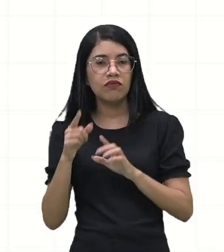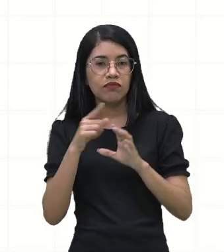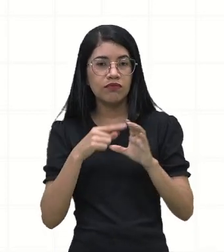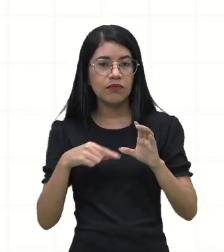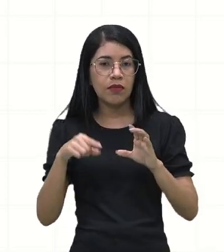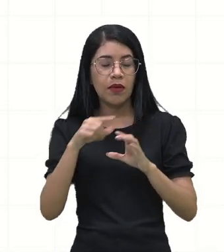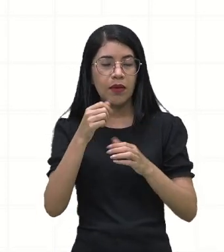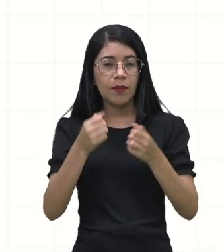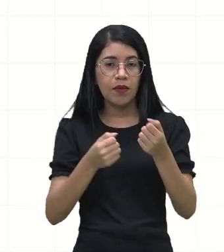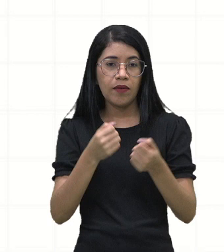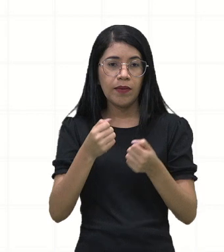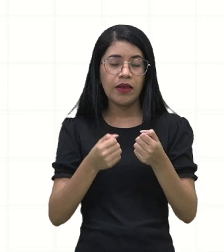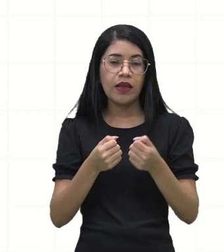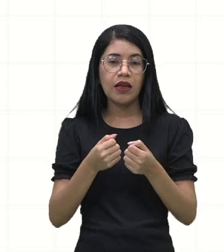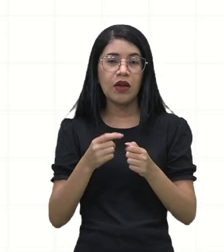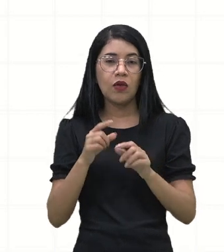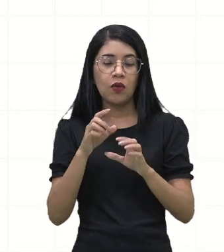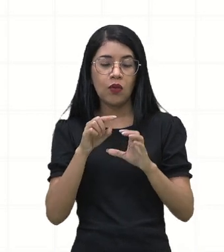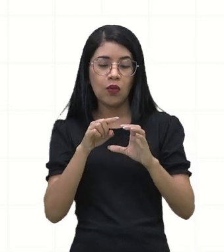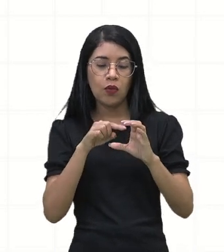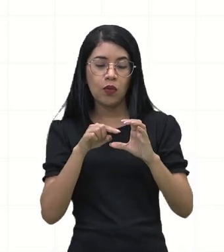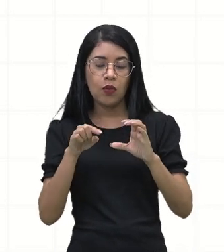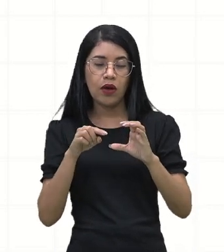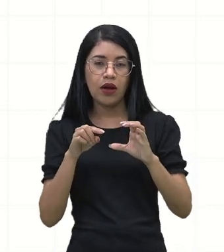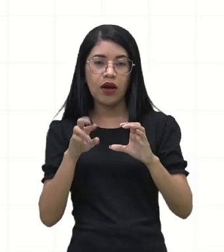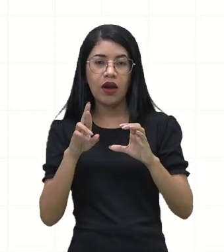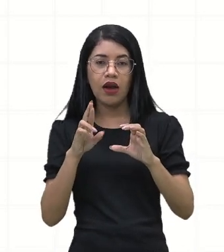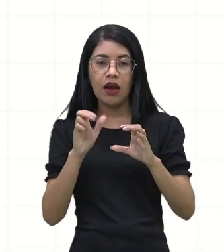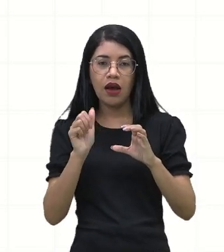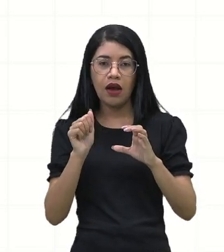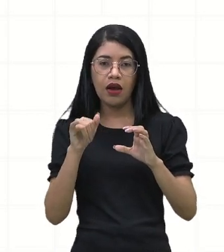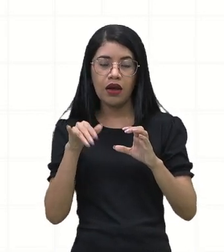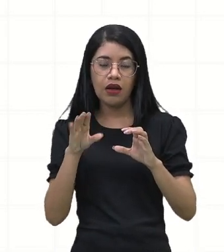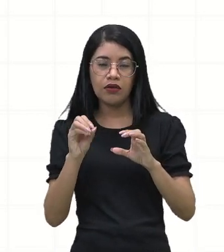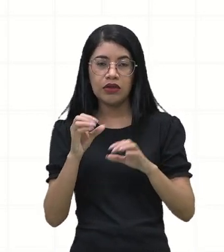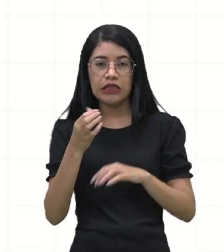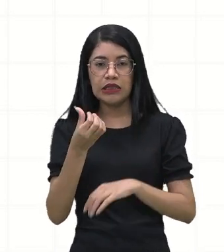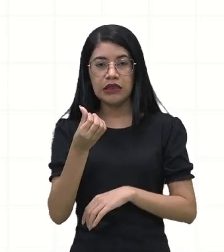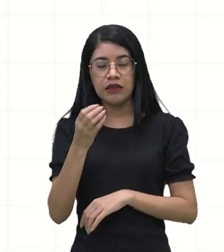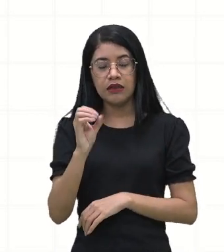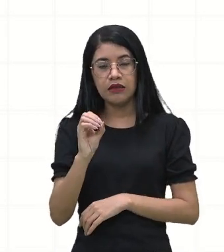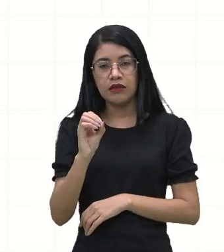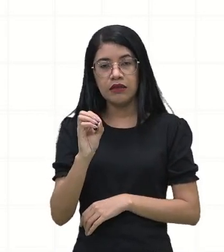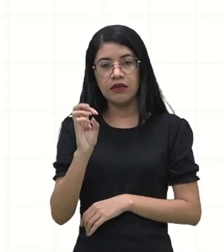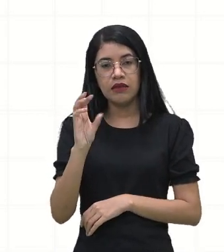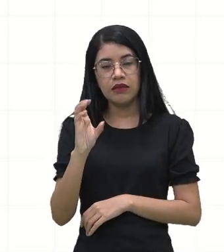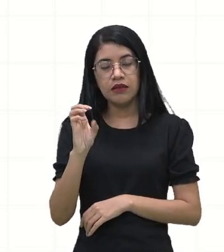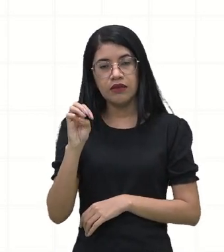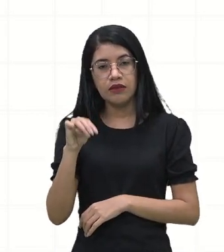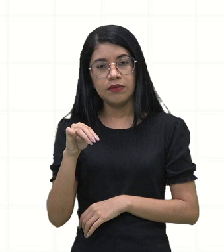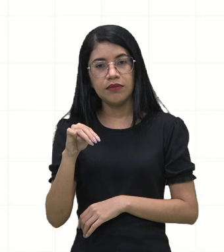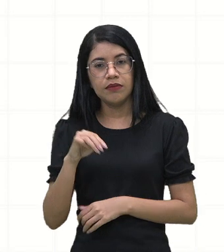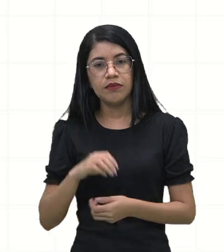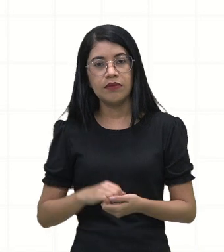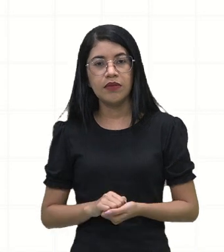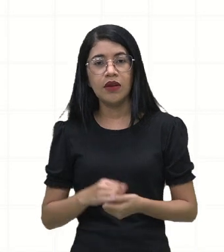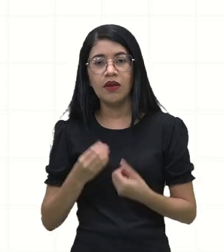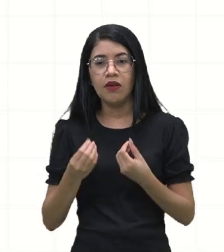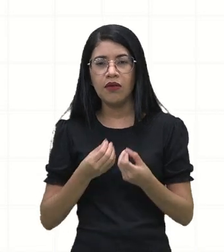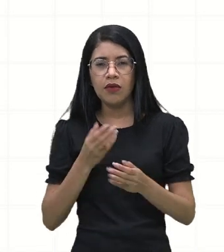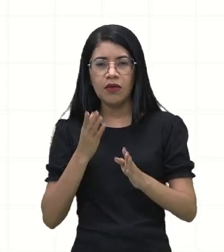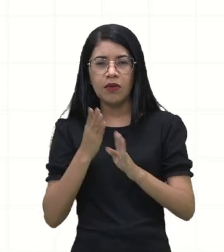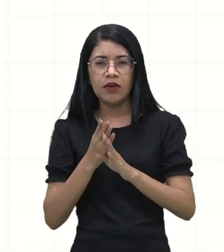60 centímetros. Determine o comprimento da circunferência desse pneu. E aí, novamente,